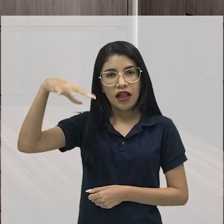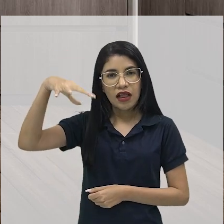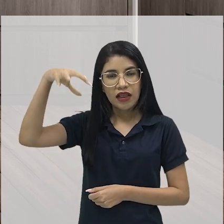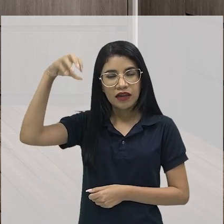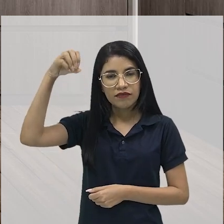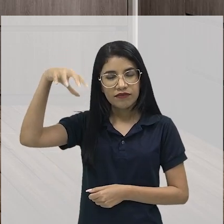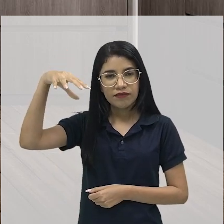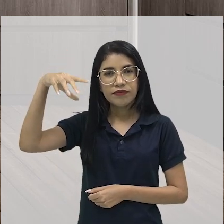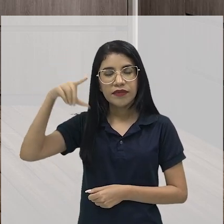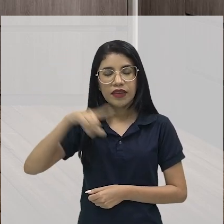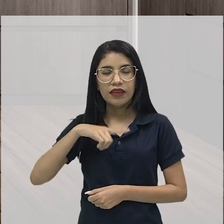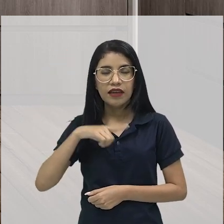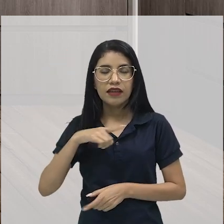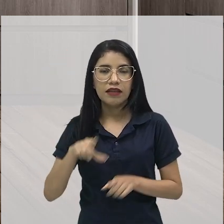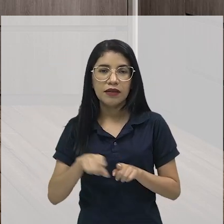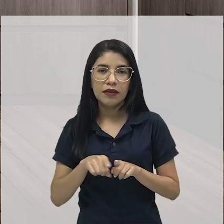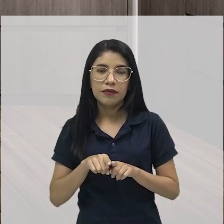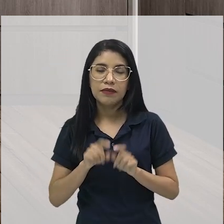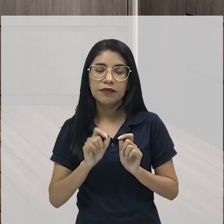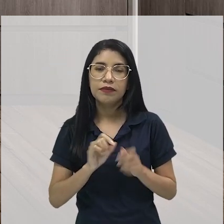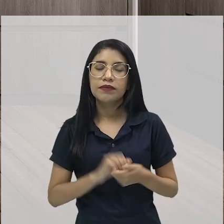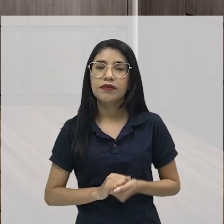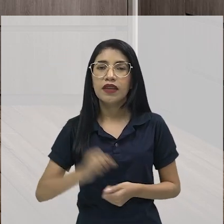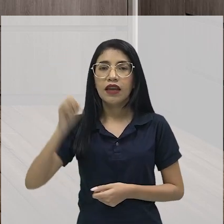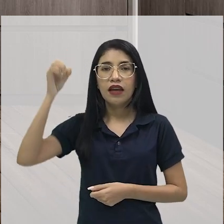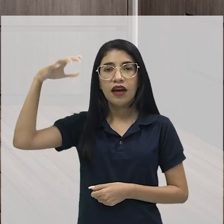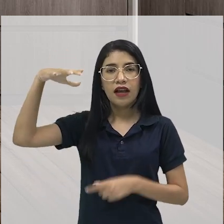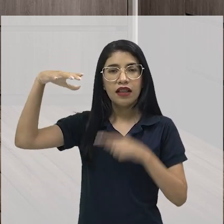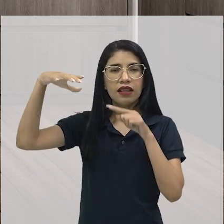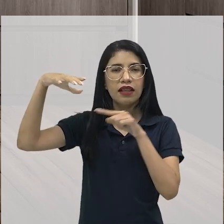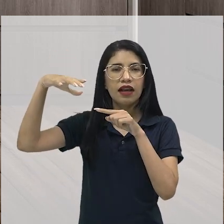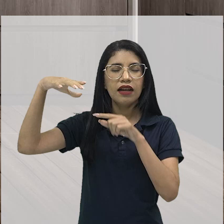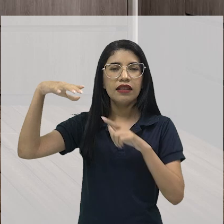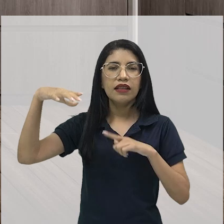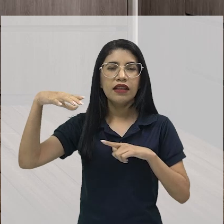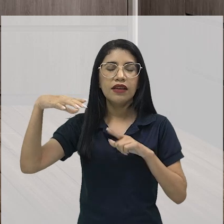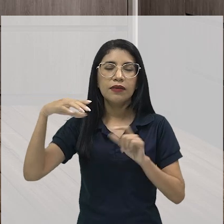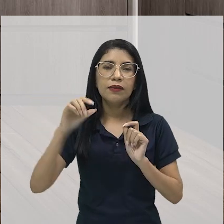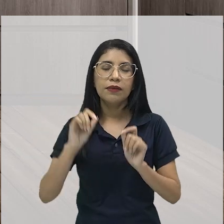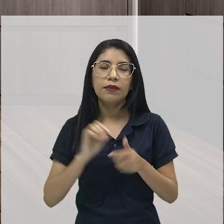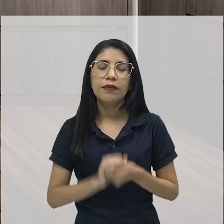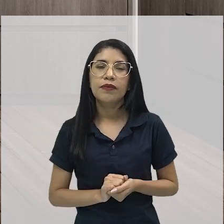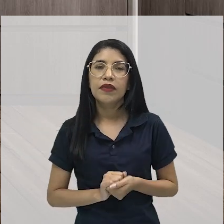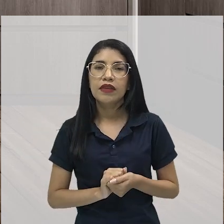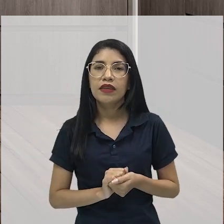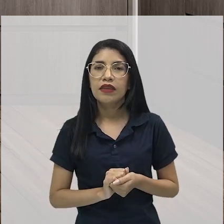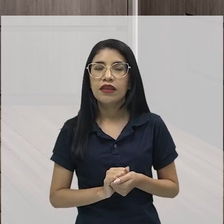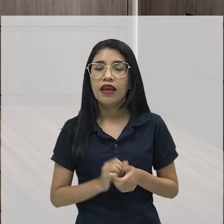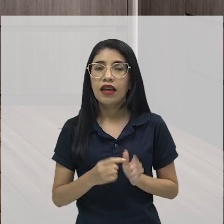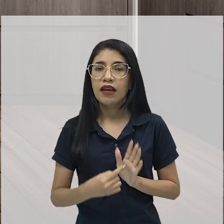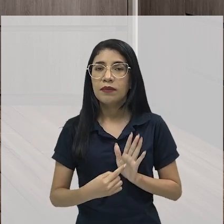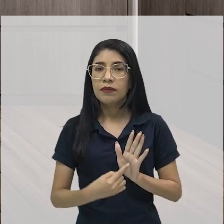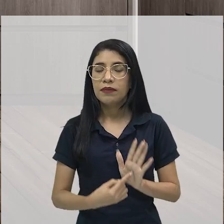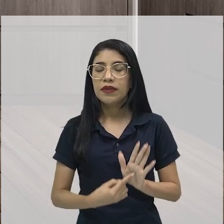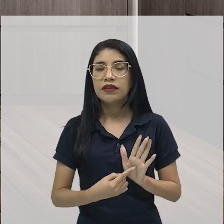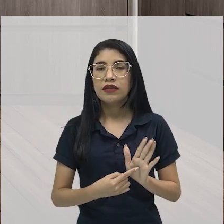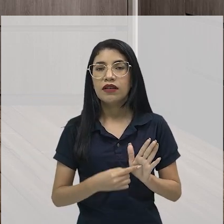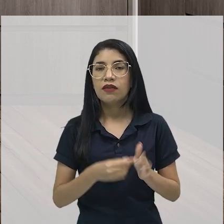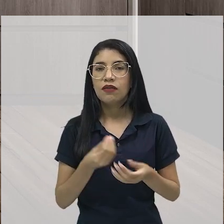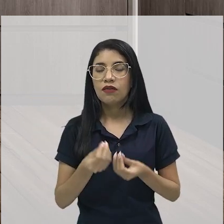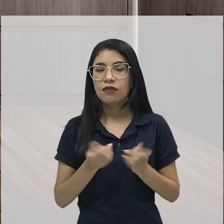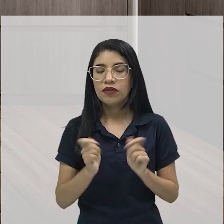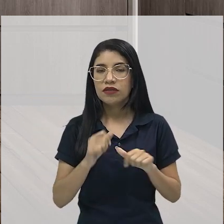nós temos uma luminária. Nessa luminária, nós temos a representação da transformação da